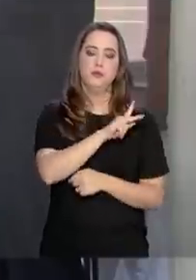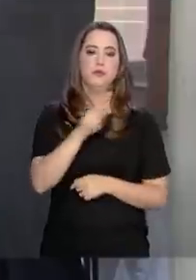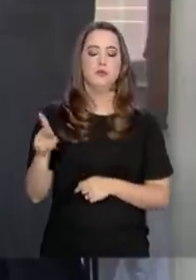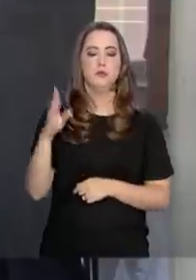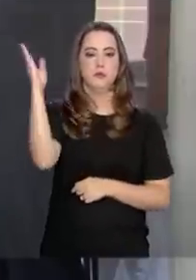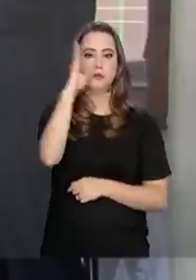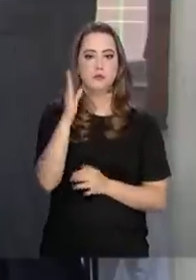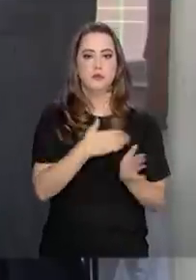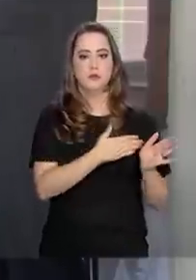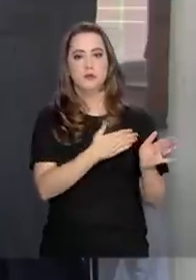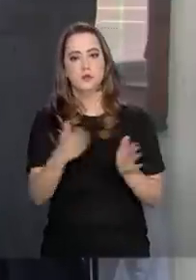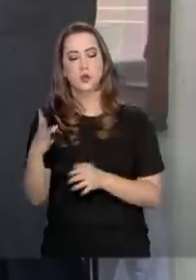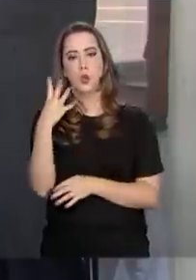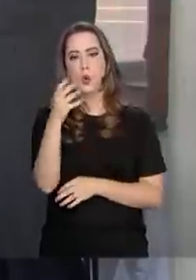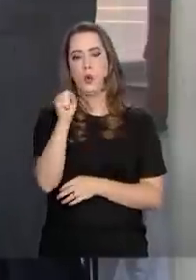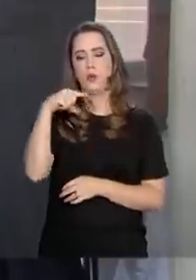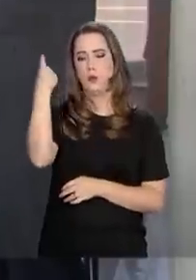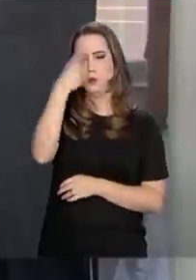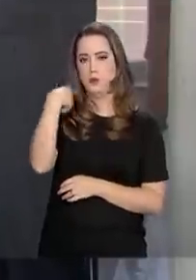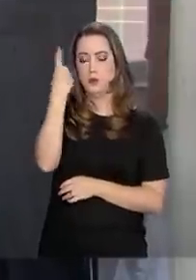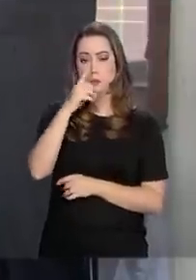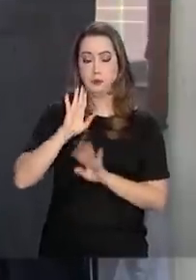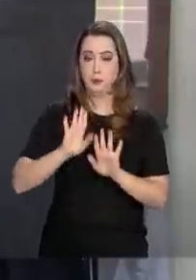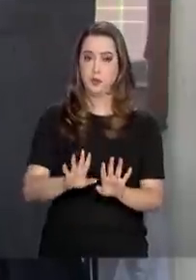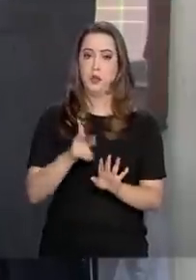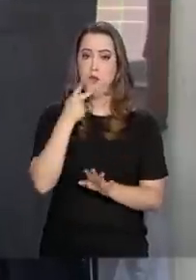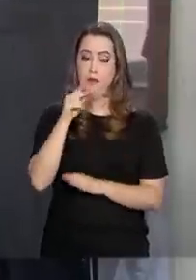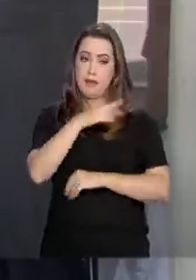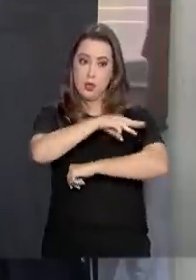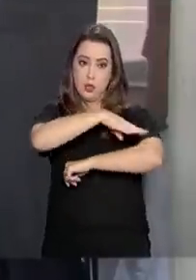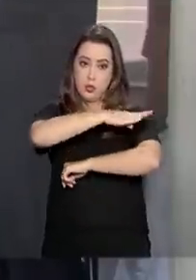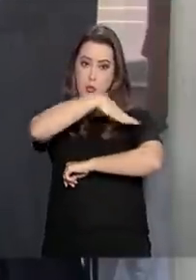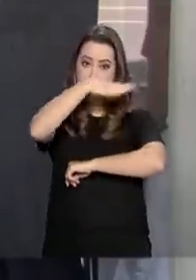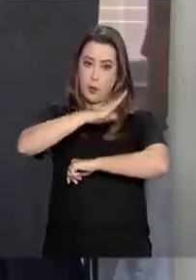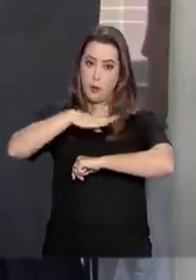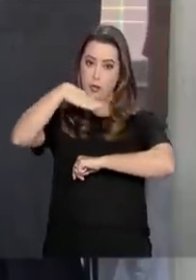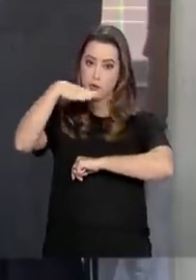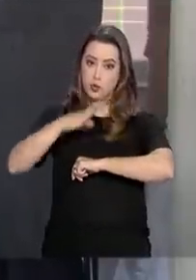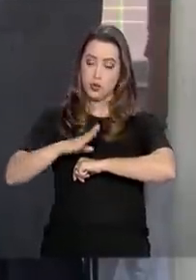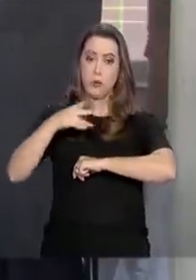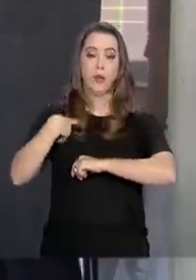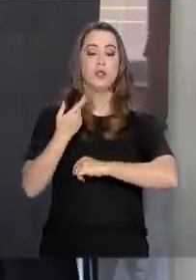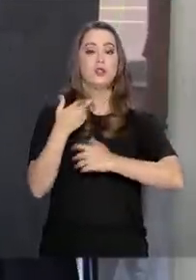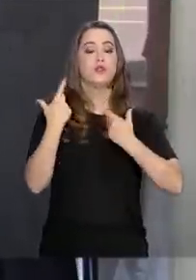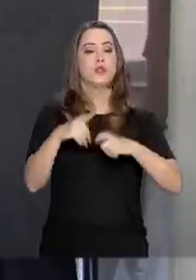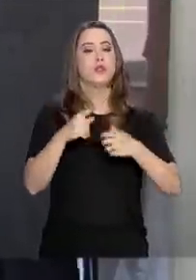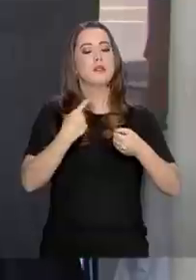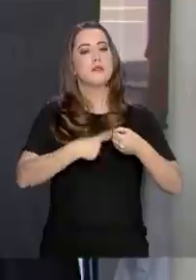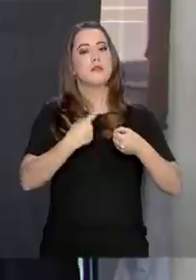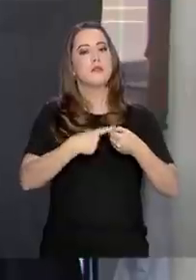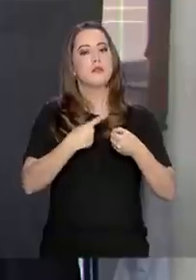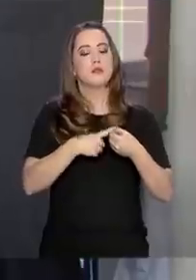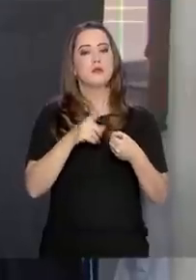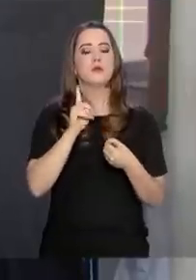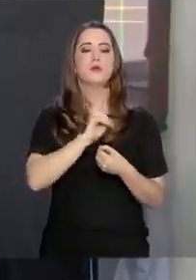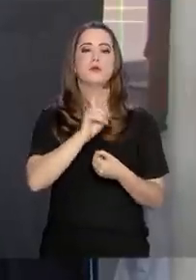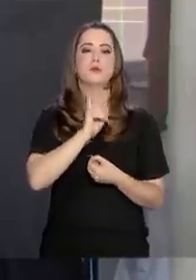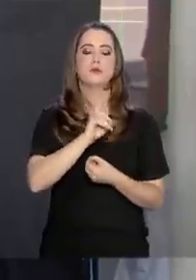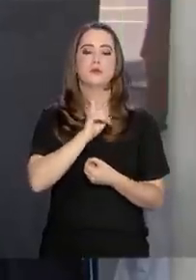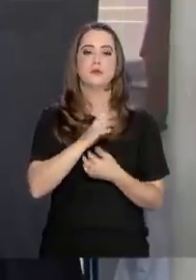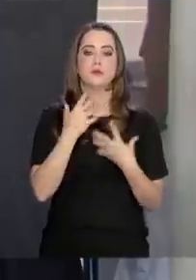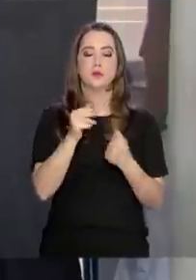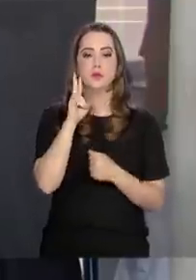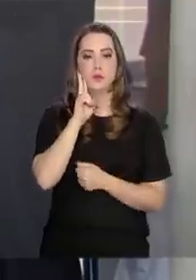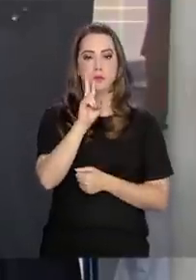da República durante essas primeiras 48 horas. A respeito de Brumadinho, nós vamos agora até a cidade mineira para poder